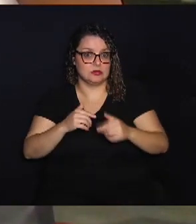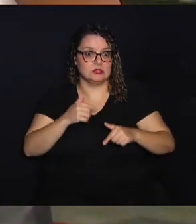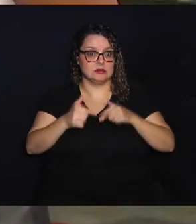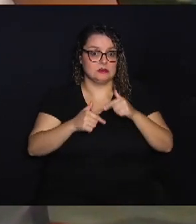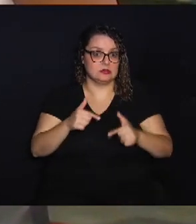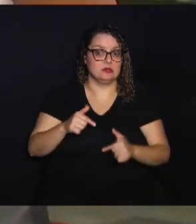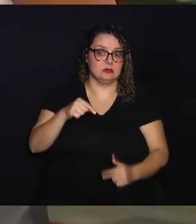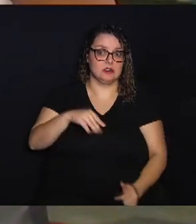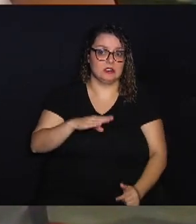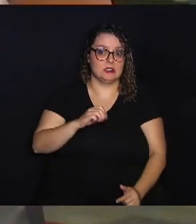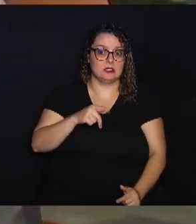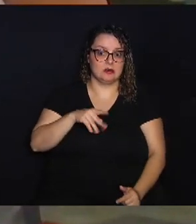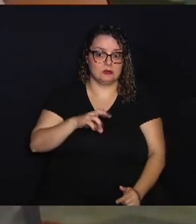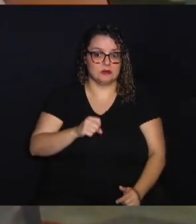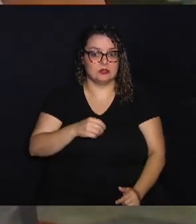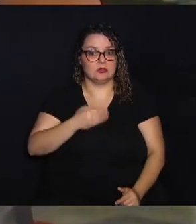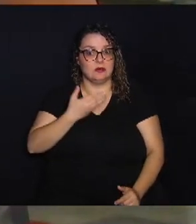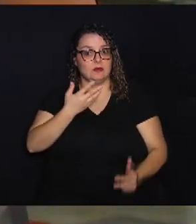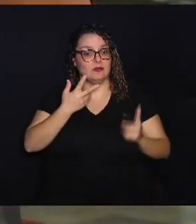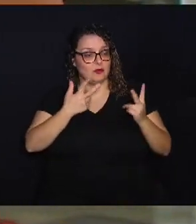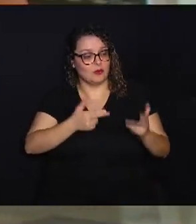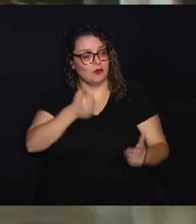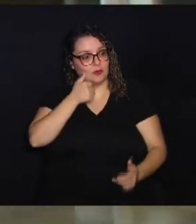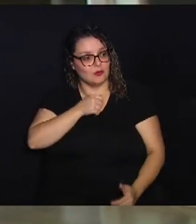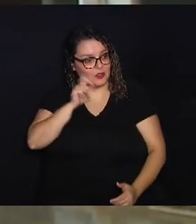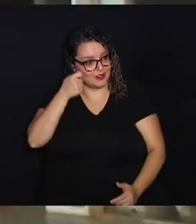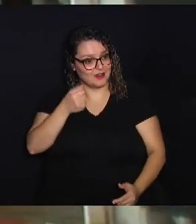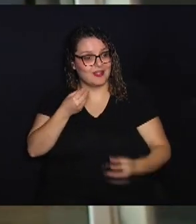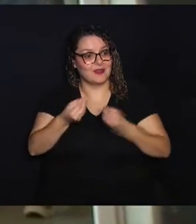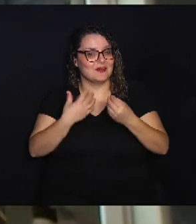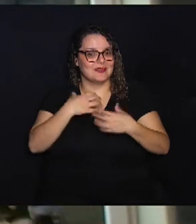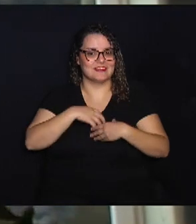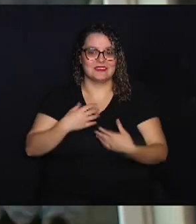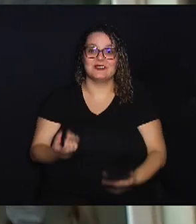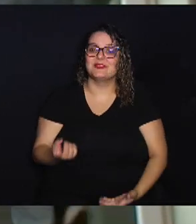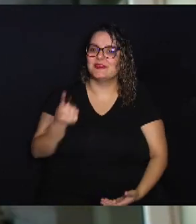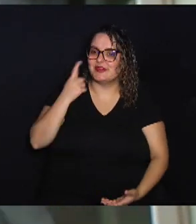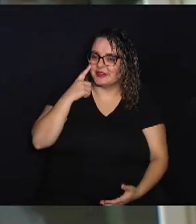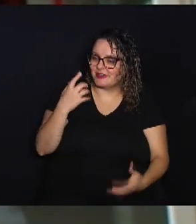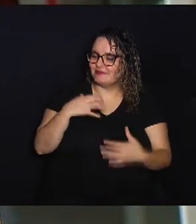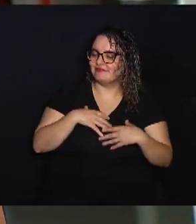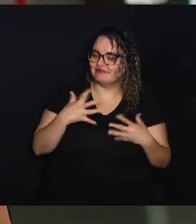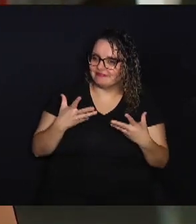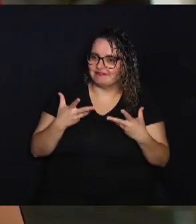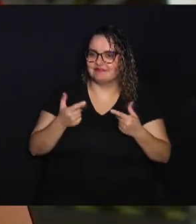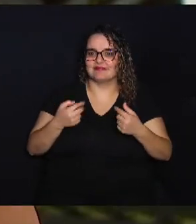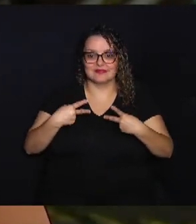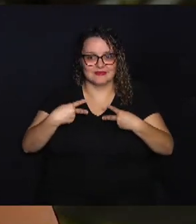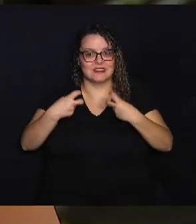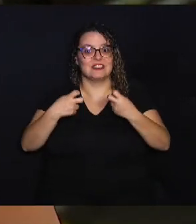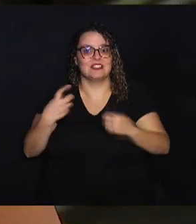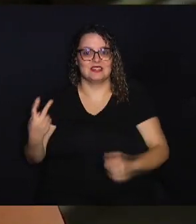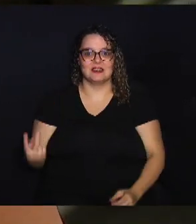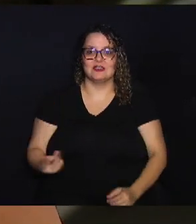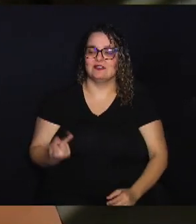você como mulher negra, qual é a sensação, Gislaine? Olha, é uma sensação maravilhosa, um reconhecimento, é um